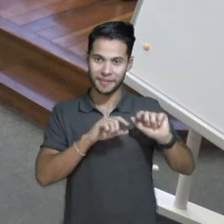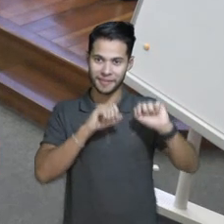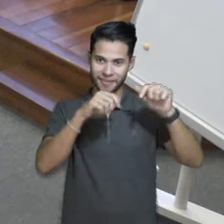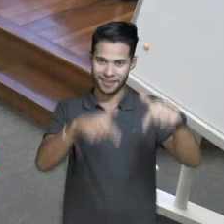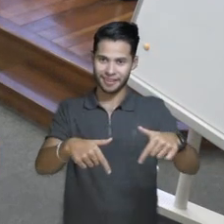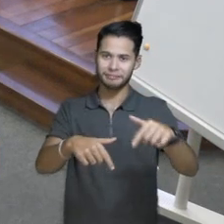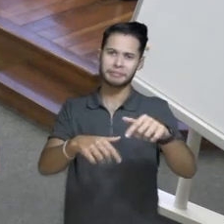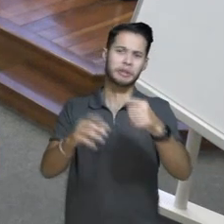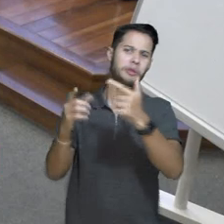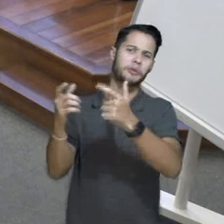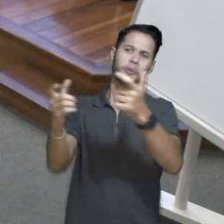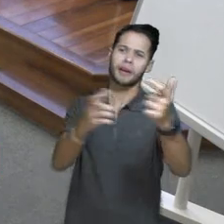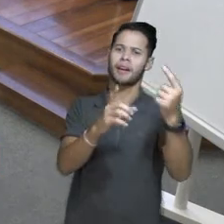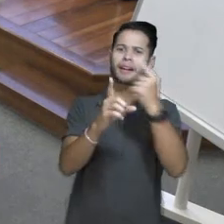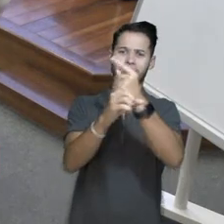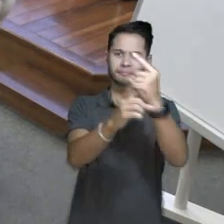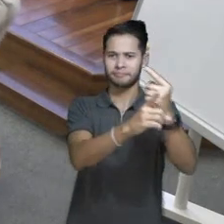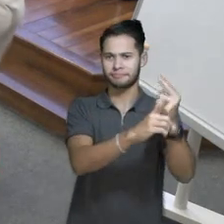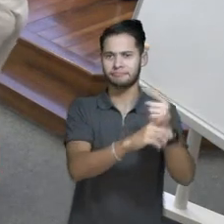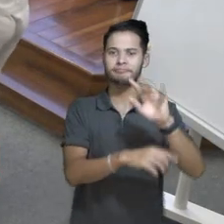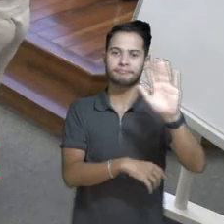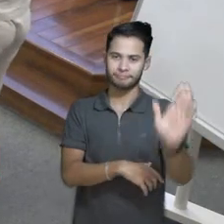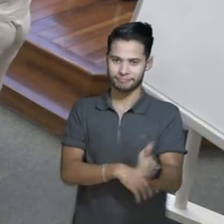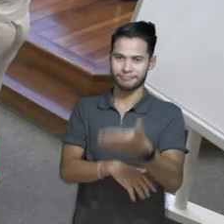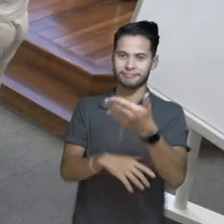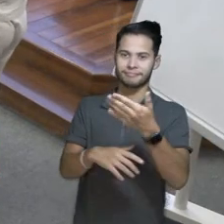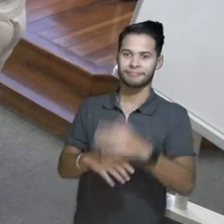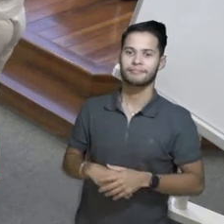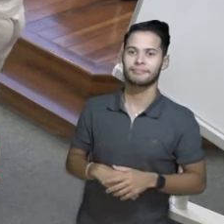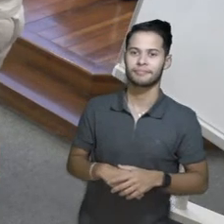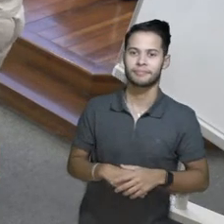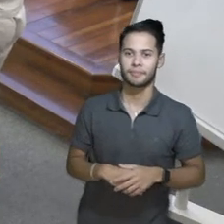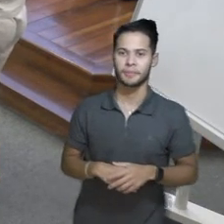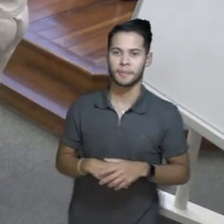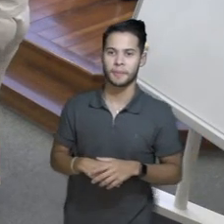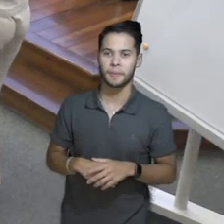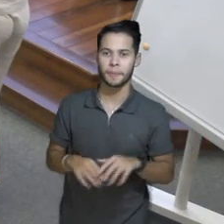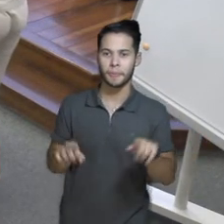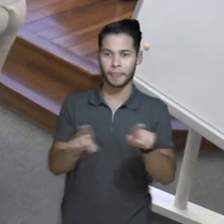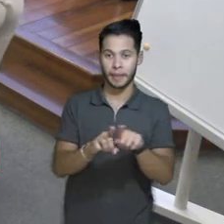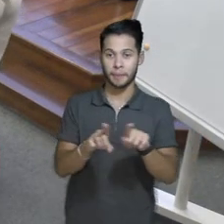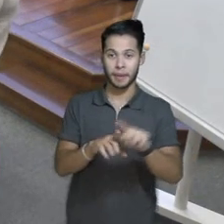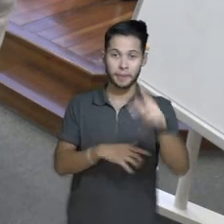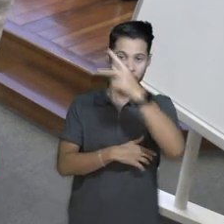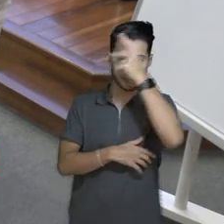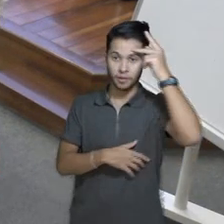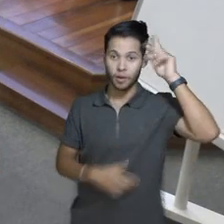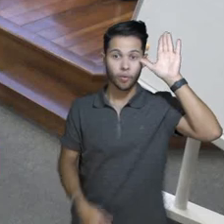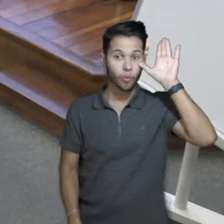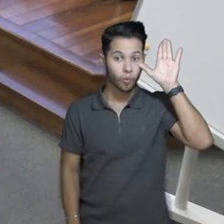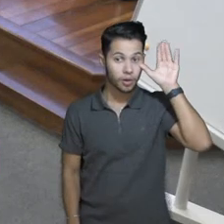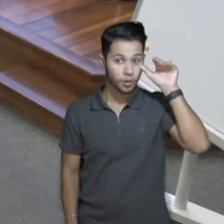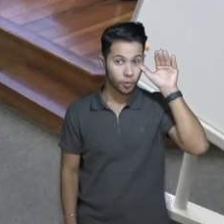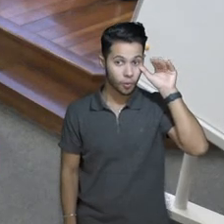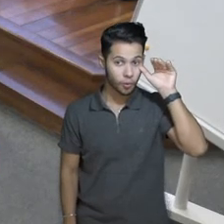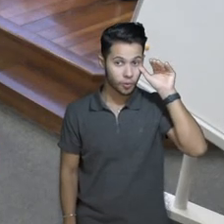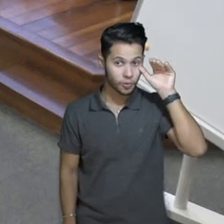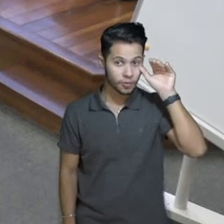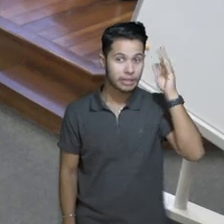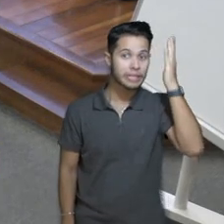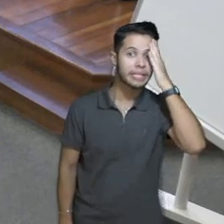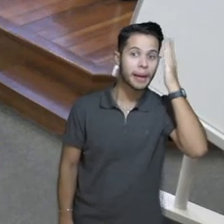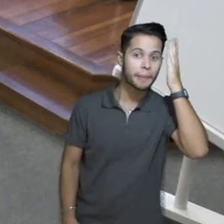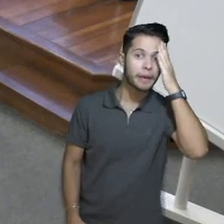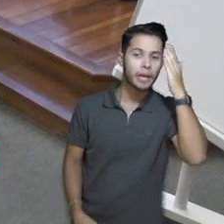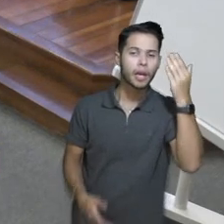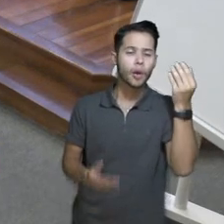lugares fala pode passar tem aqueles que ficam curiosos que ficam curiosos em saber de como é que estão